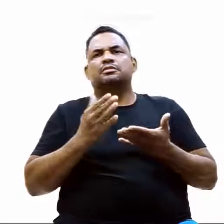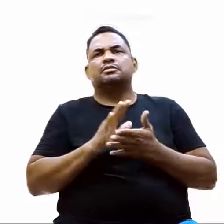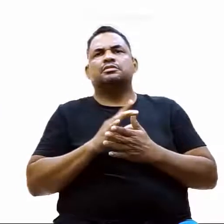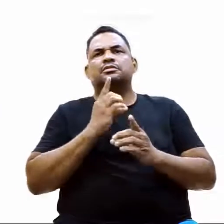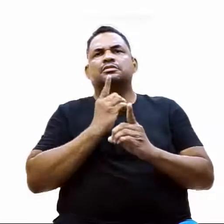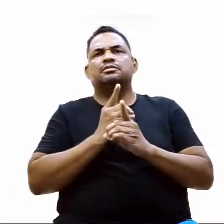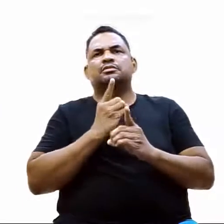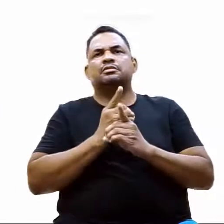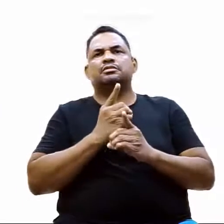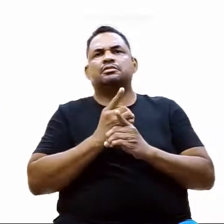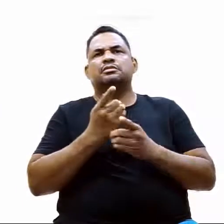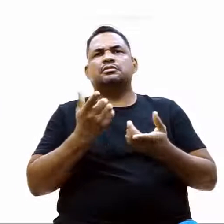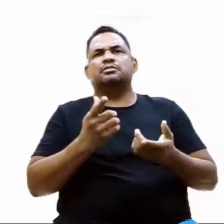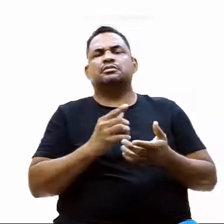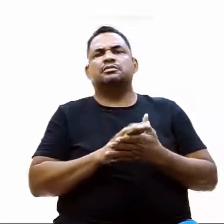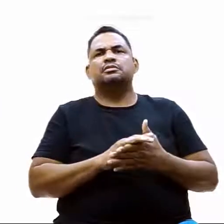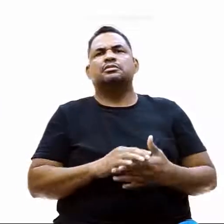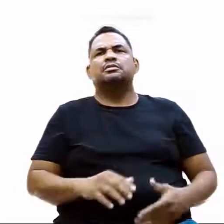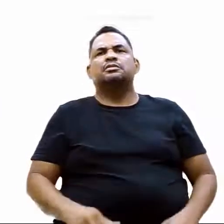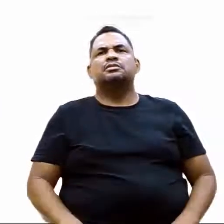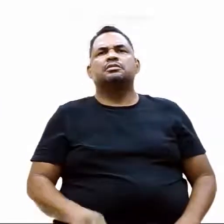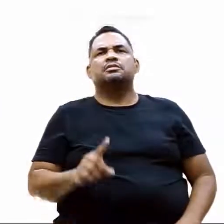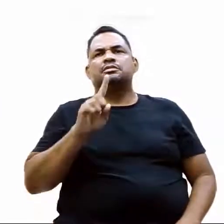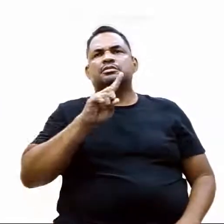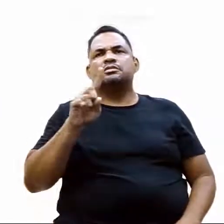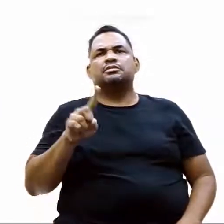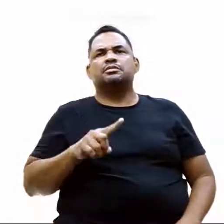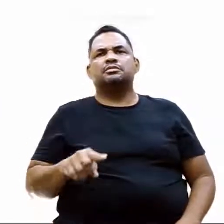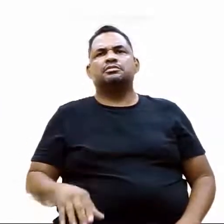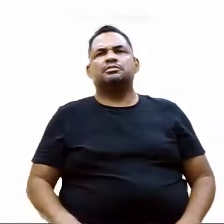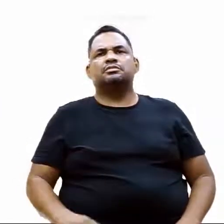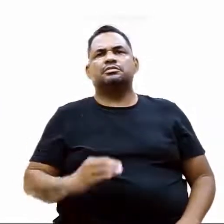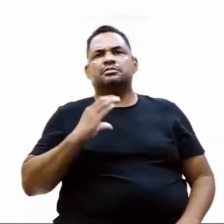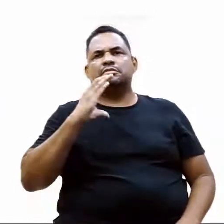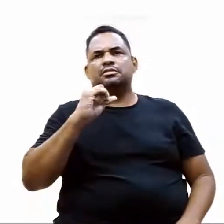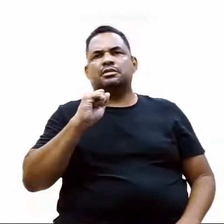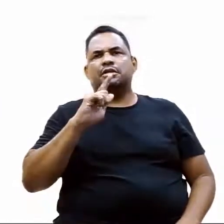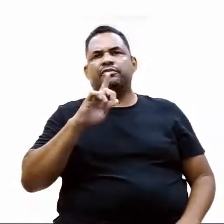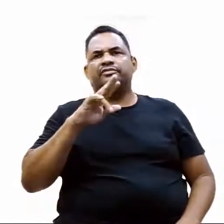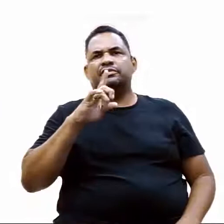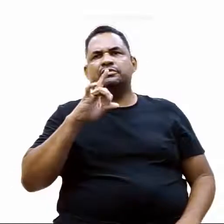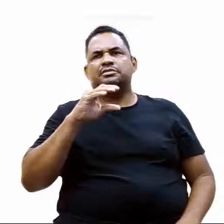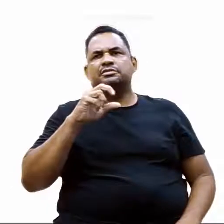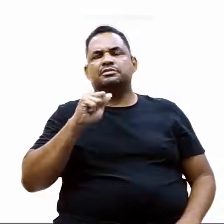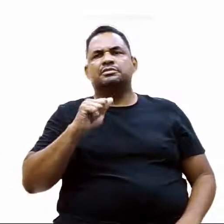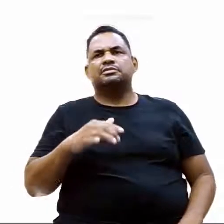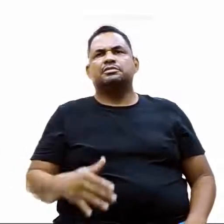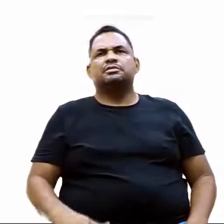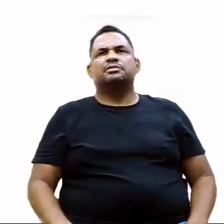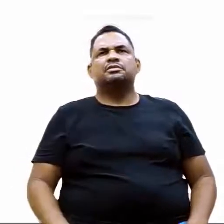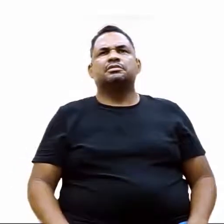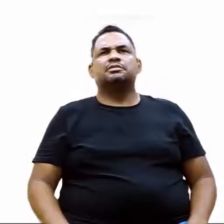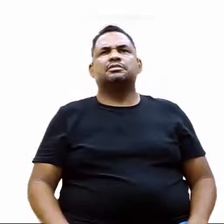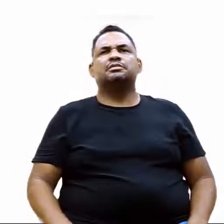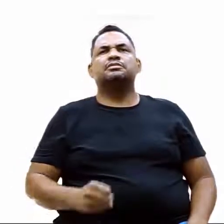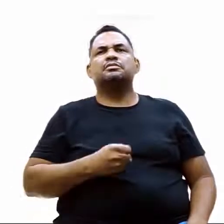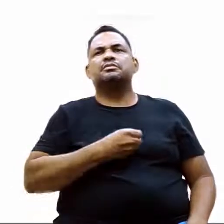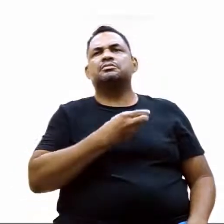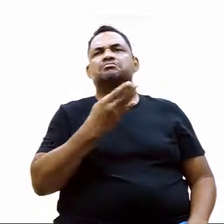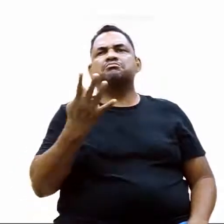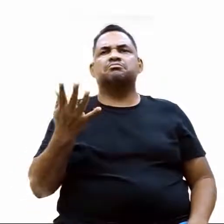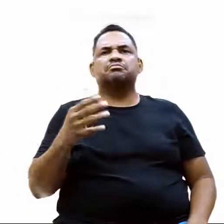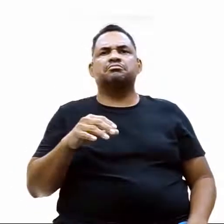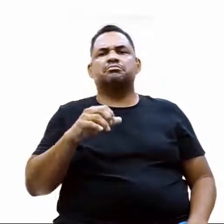de 32 gramas de oxigênio, Z gramas de calvígene. Logo, esse Z, quanto que é? 80